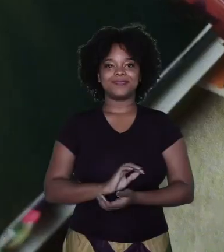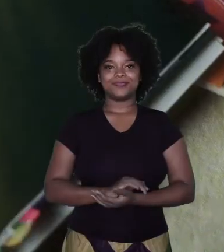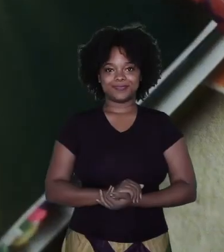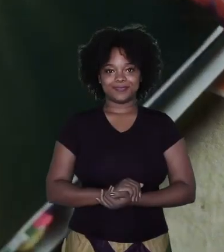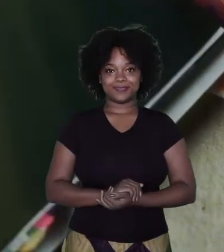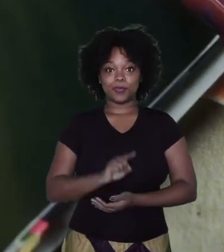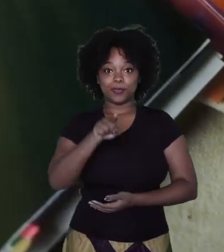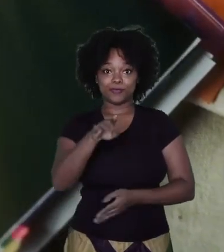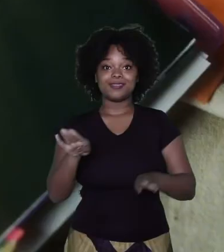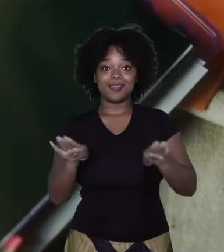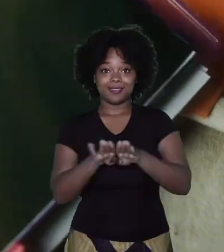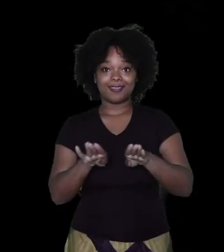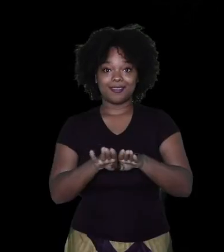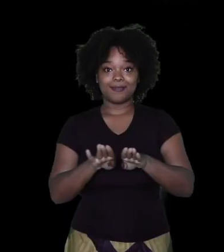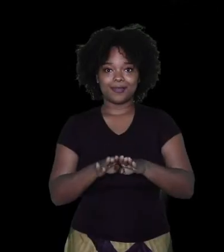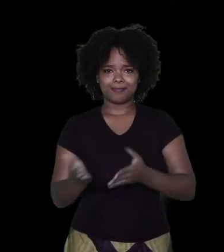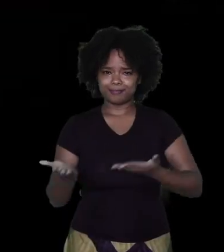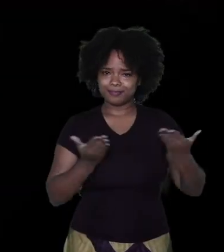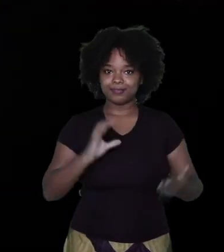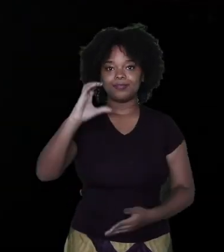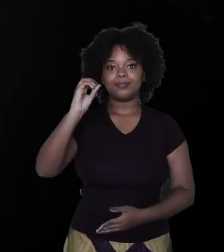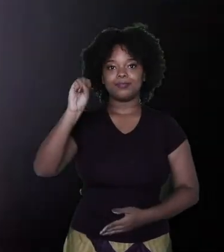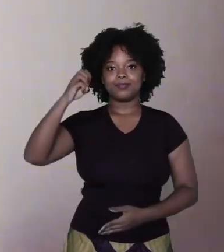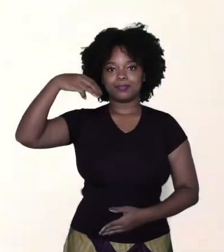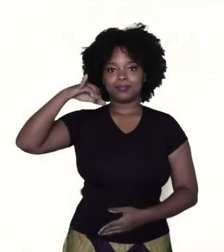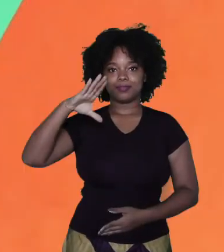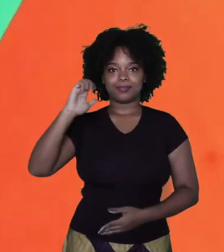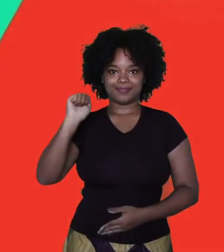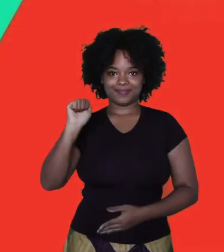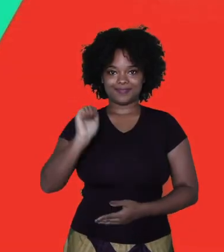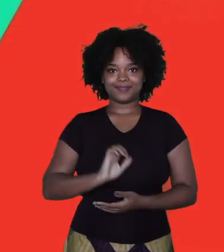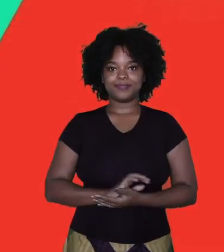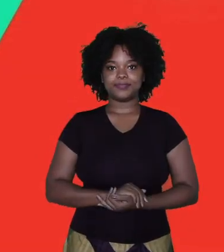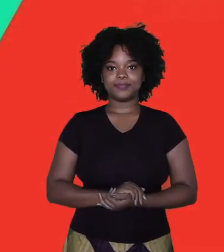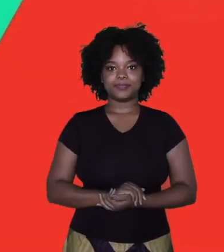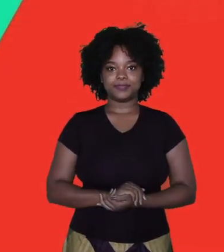www.cosmicas.institutotomiotaki.org.br. Seja cósmica.